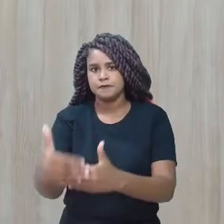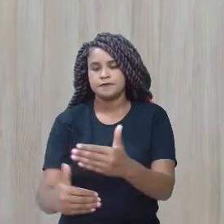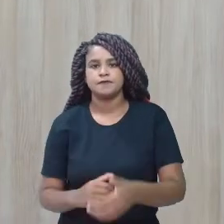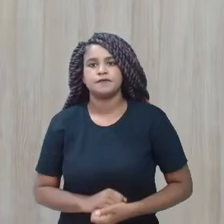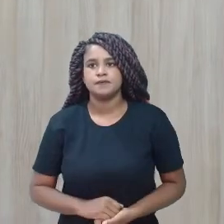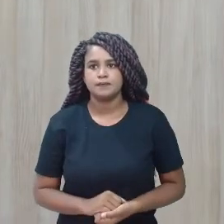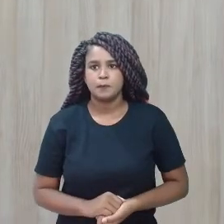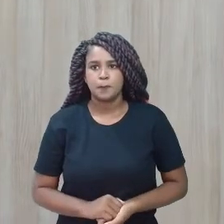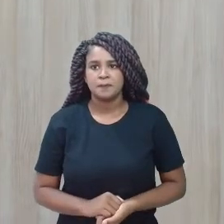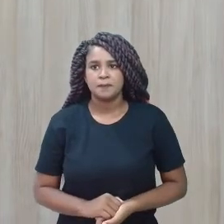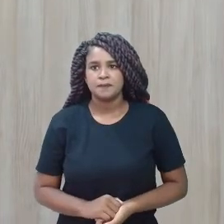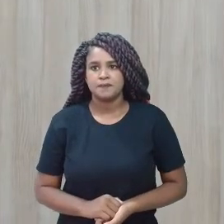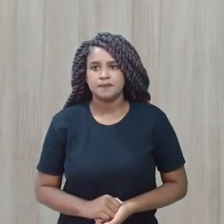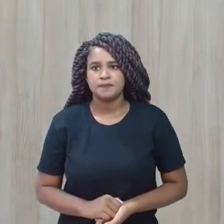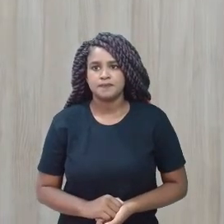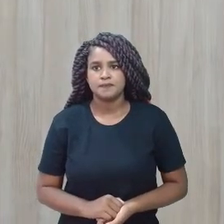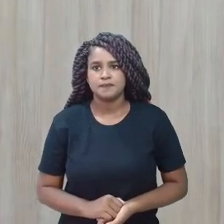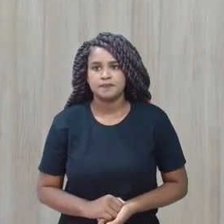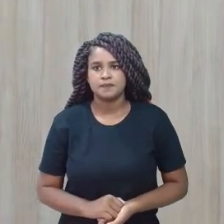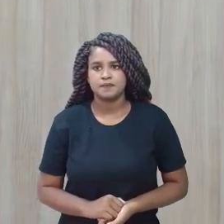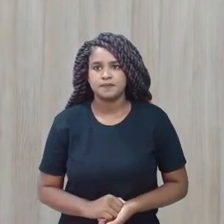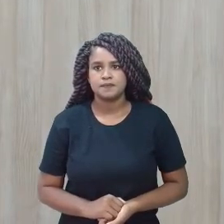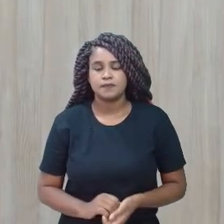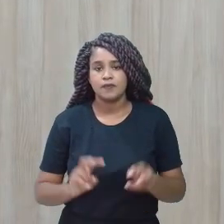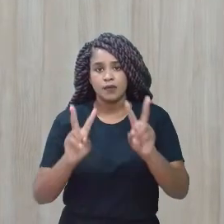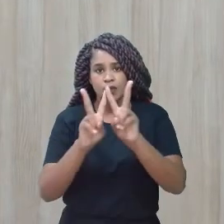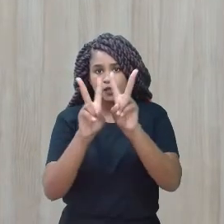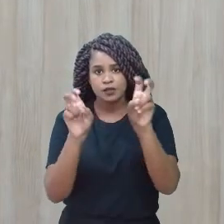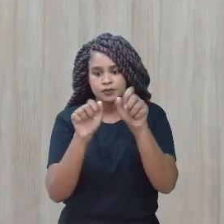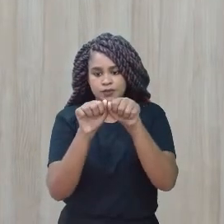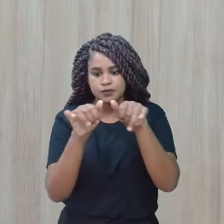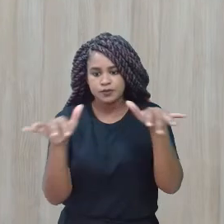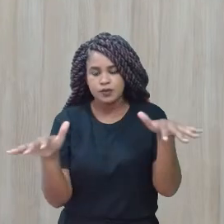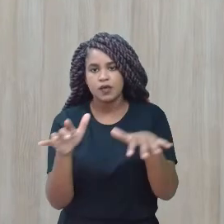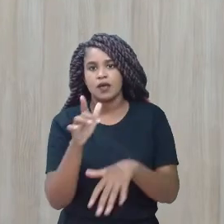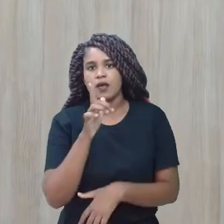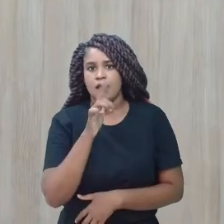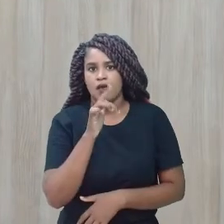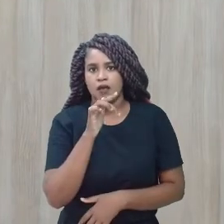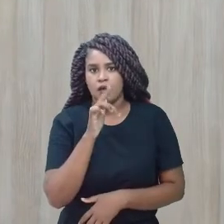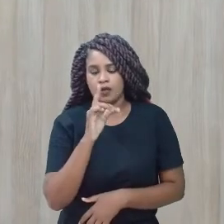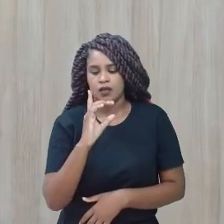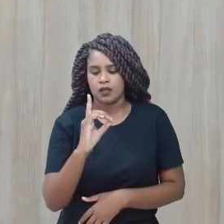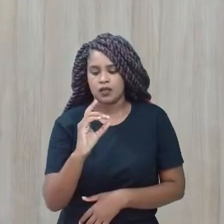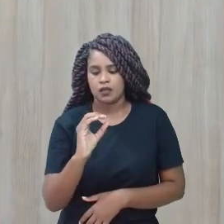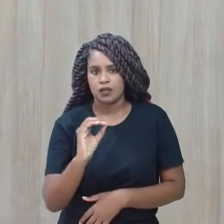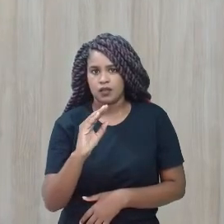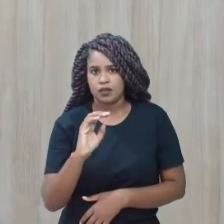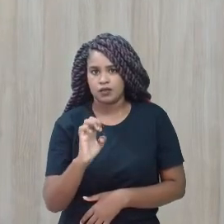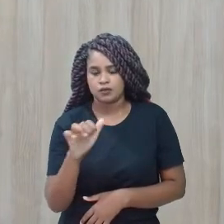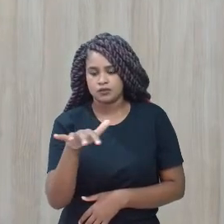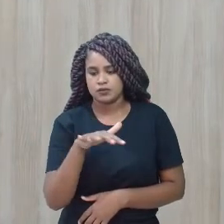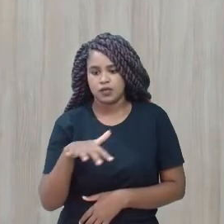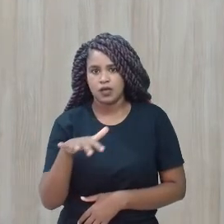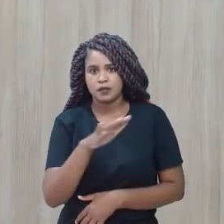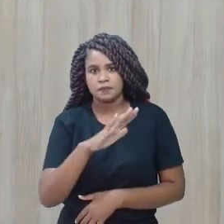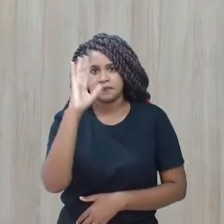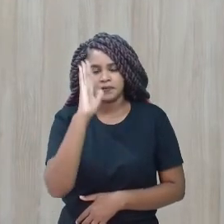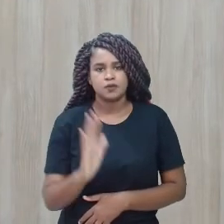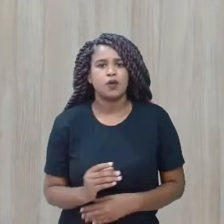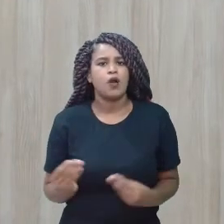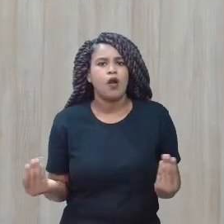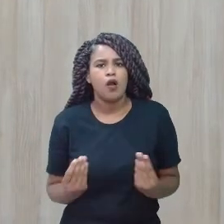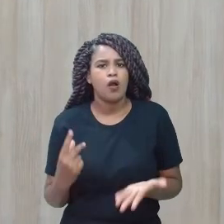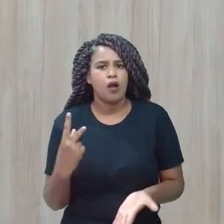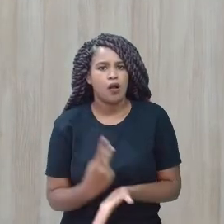certo? Então, a distribuição de água doce nas regiões brasileiras. Como é que é